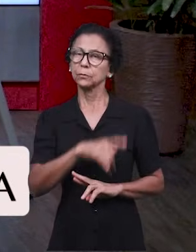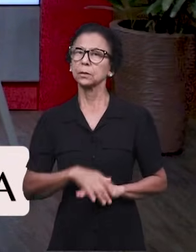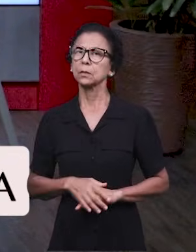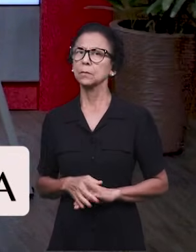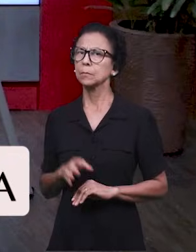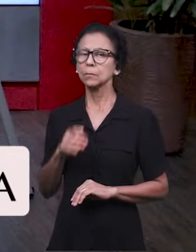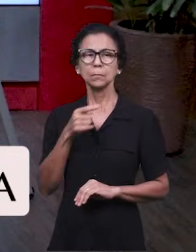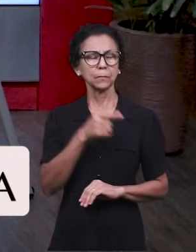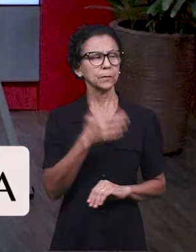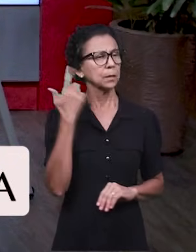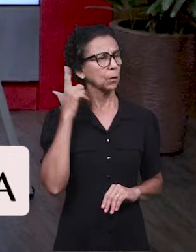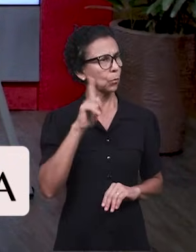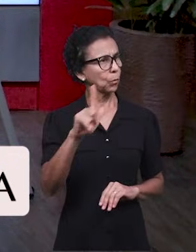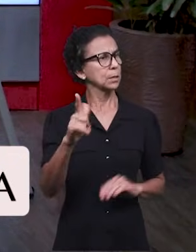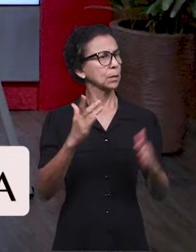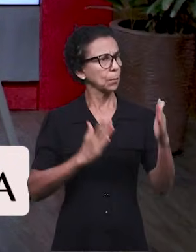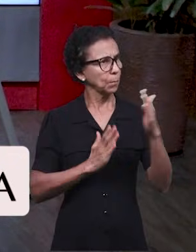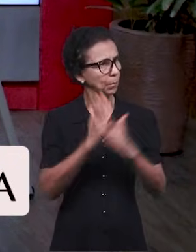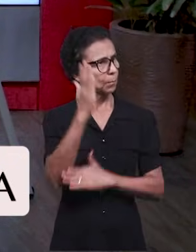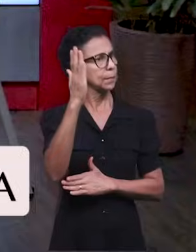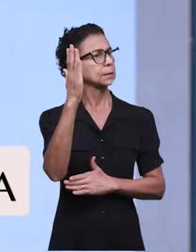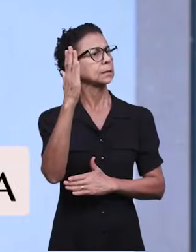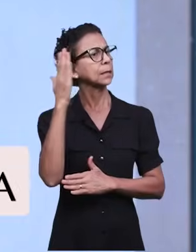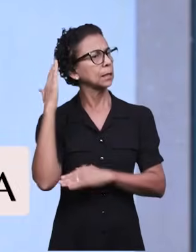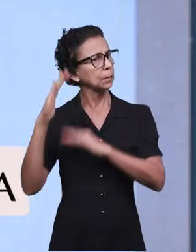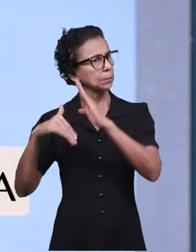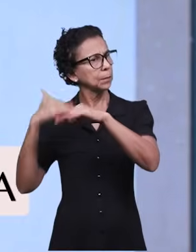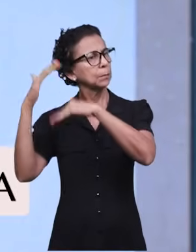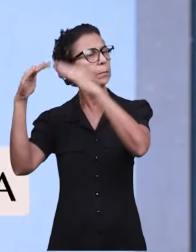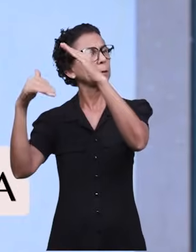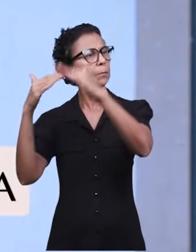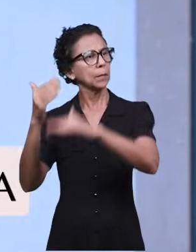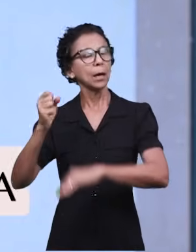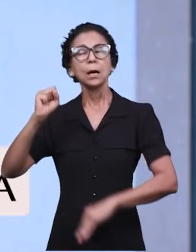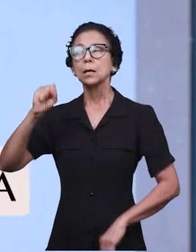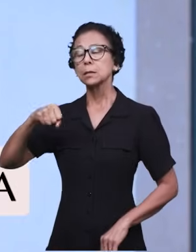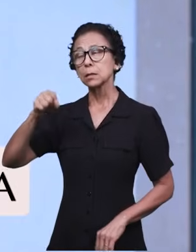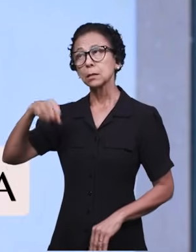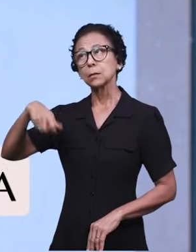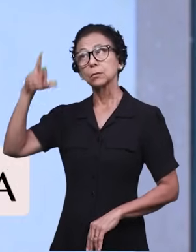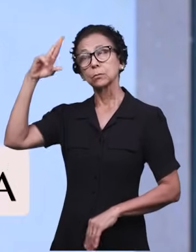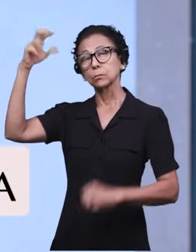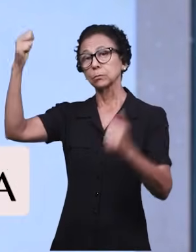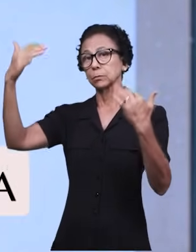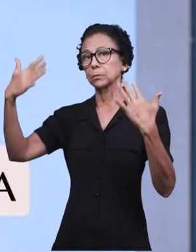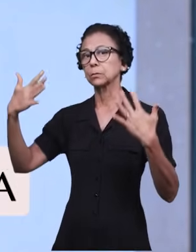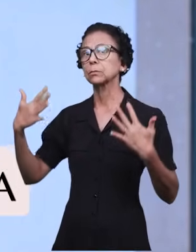né, todas essas Sim, com a bênção do Senhor, isso. Apesar de,